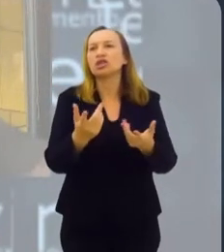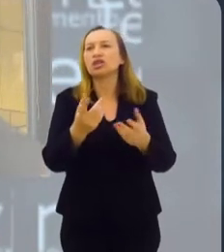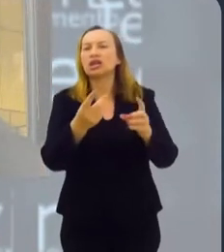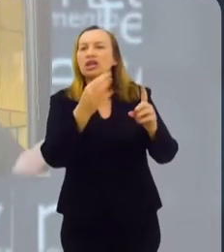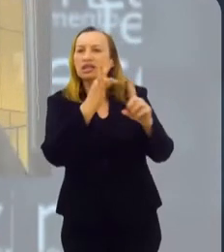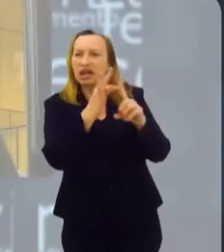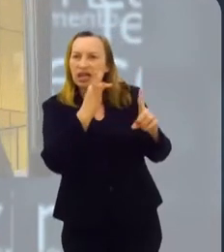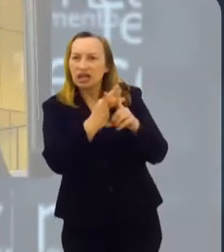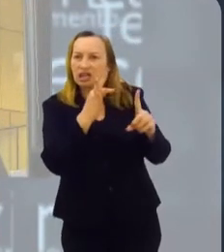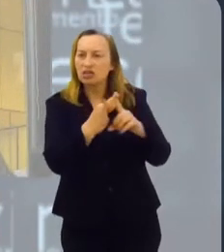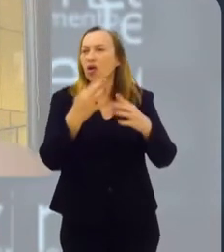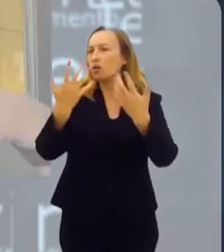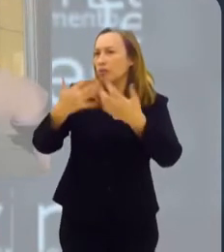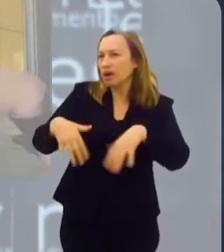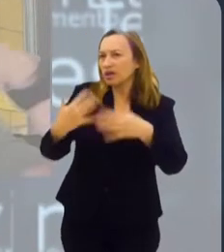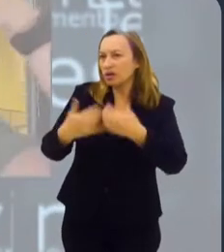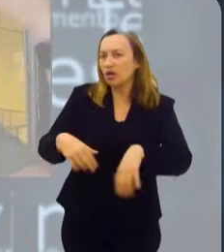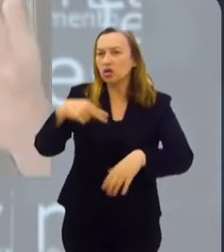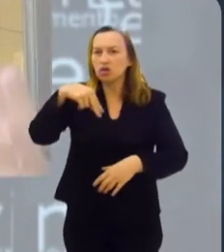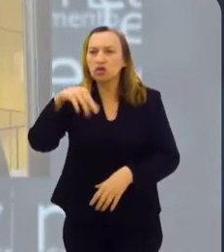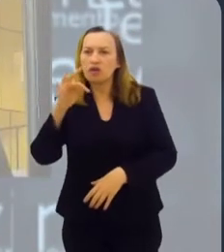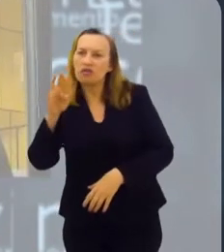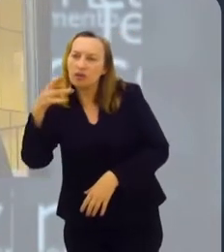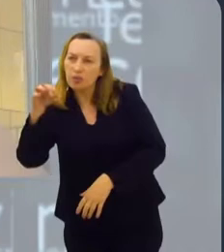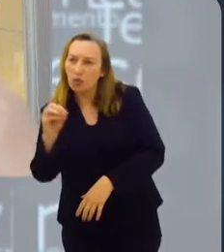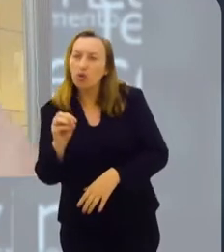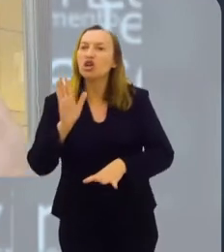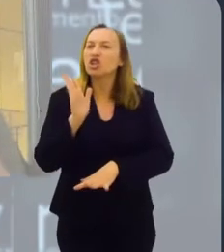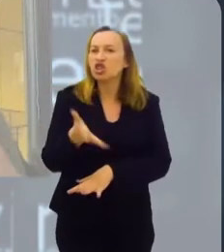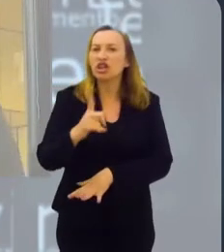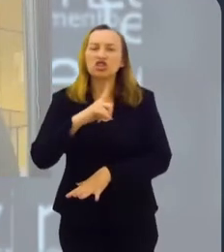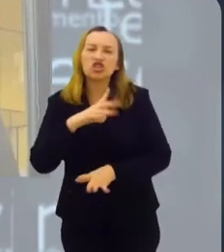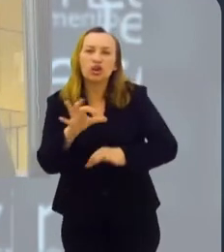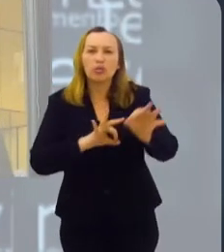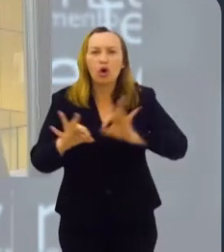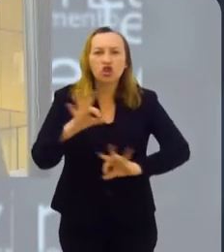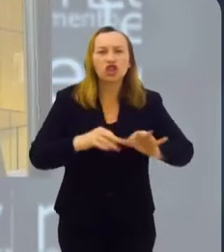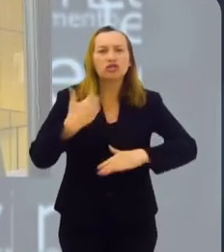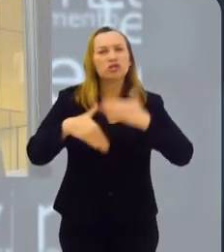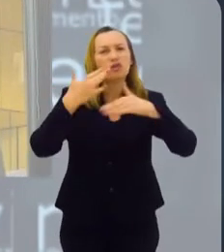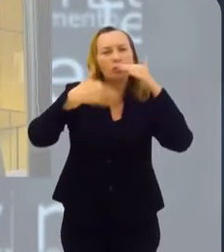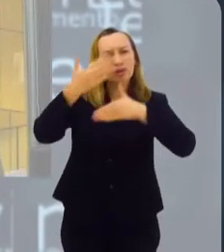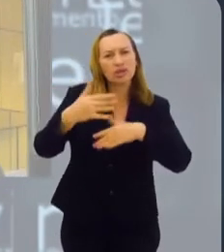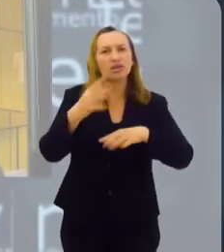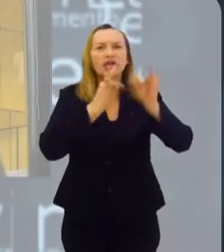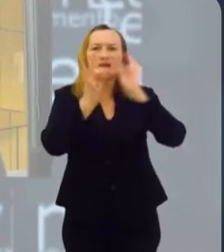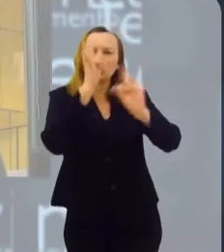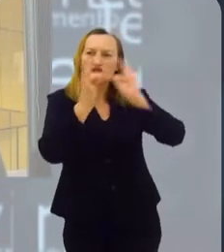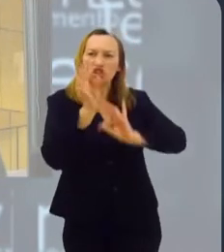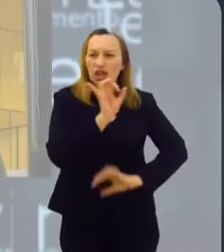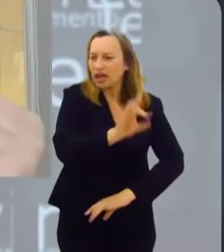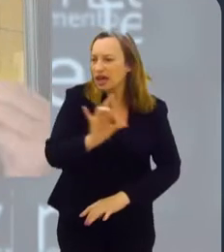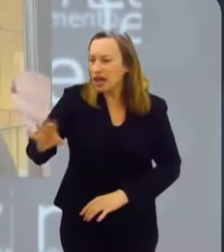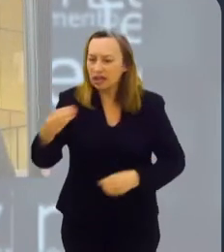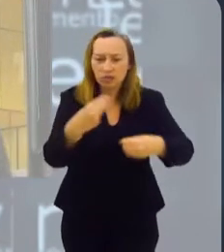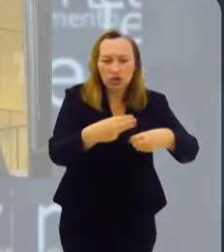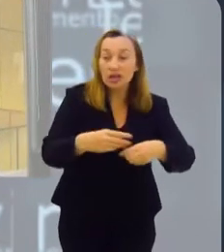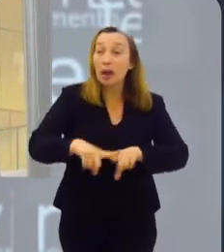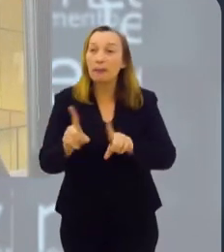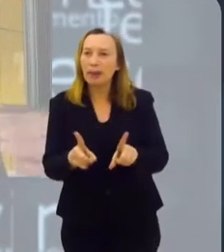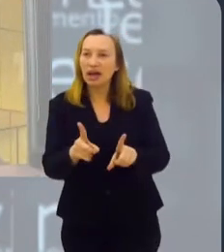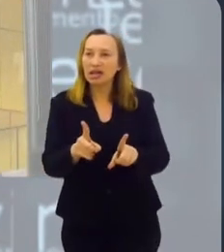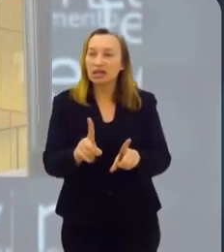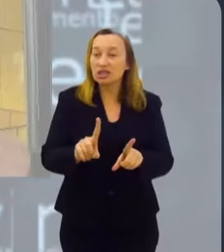juntando Teresópolis com Petrópolis, com Nova Friburgo. A gente já tinha projetos de desenvolvimento de tecnologia em cada um